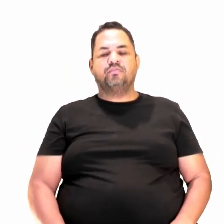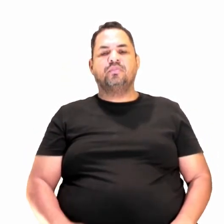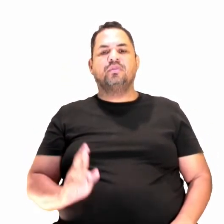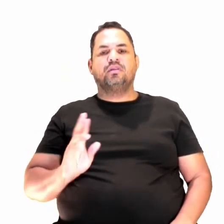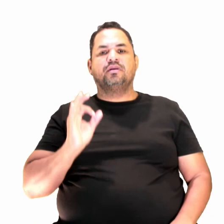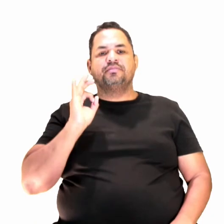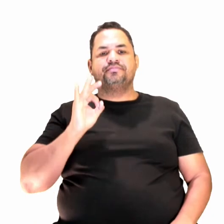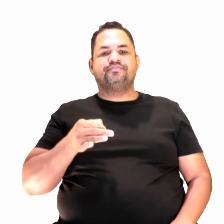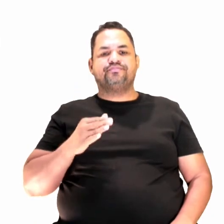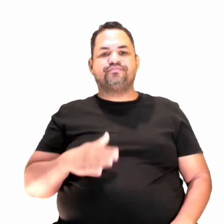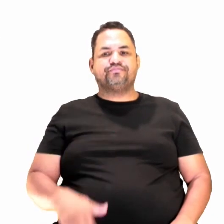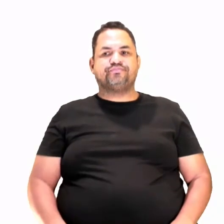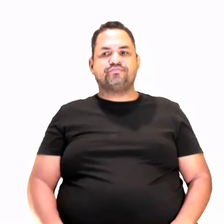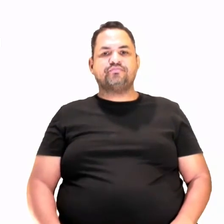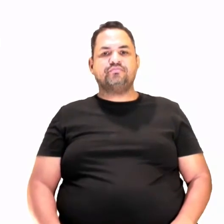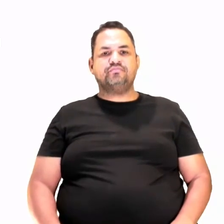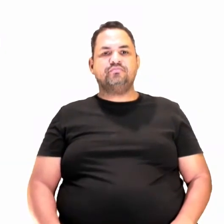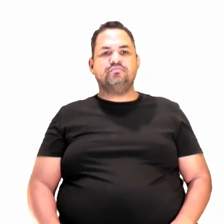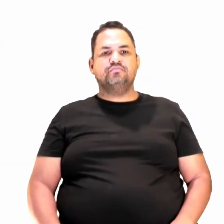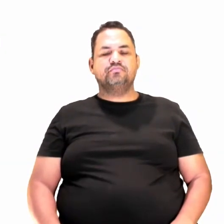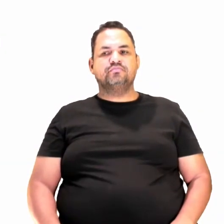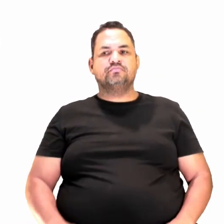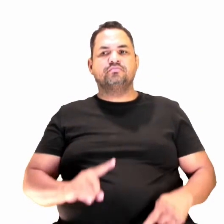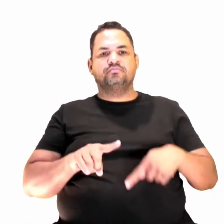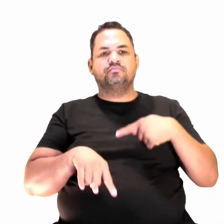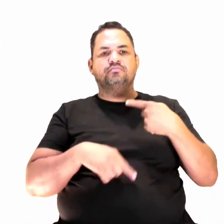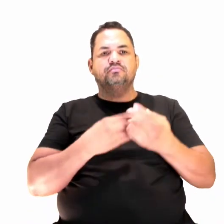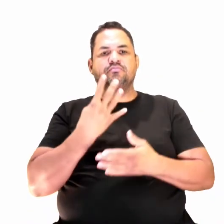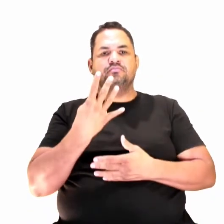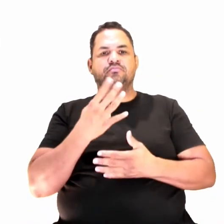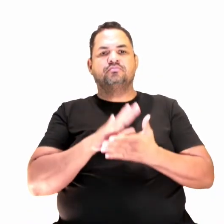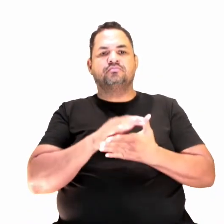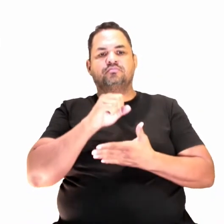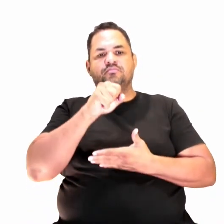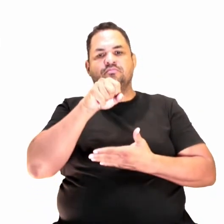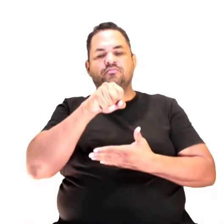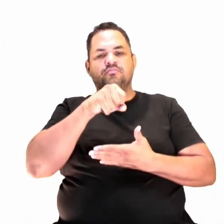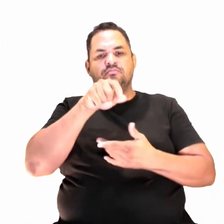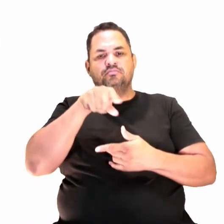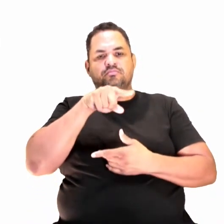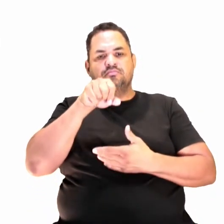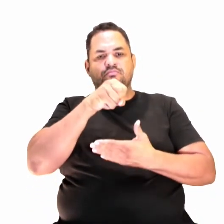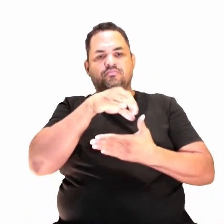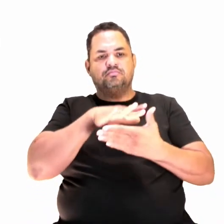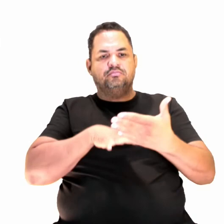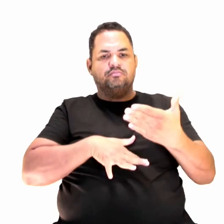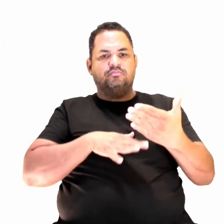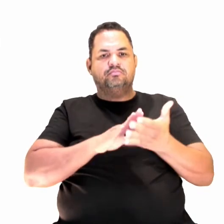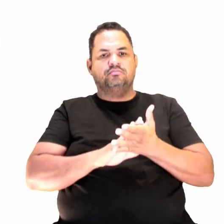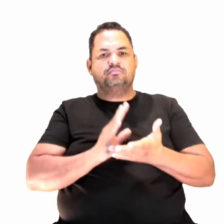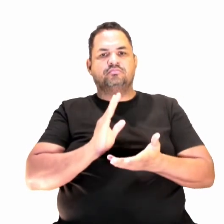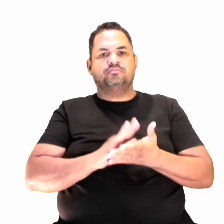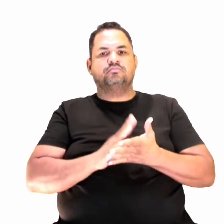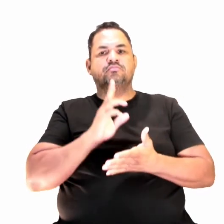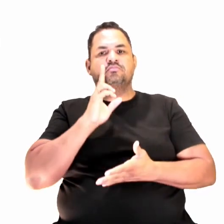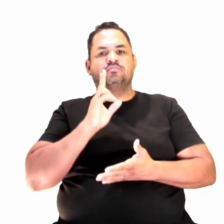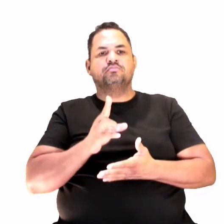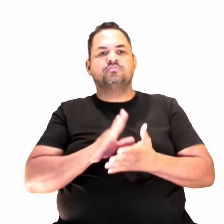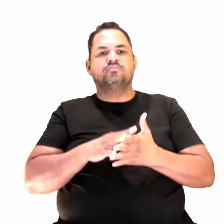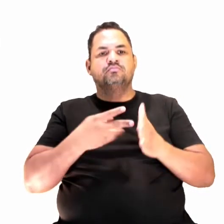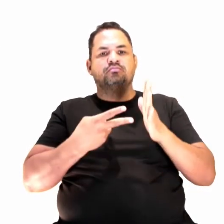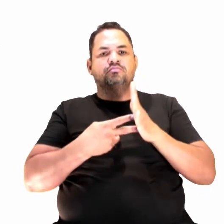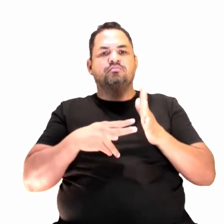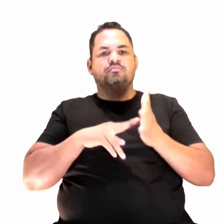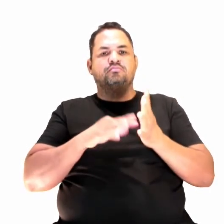acertou, congratulations. E aí a gente vai para a próxima. Na 4, vai assinalar a alternativa que corresponde ao mesmo sentido do verbo modal